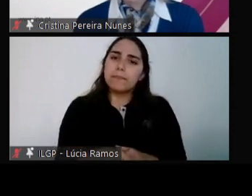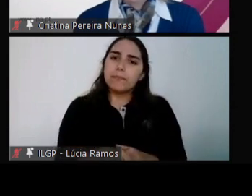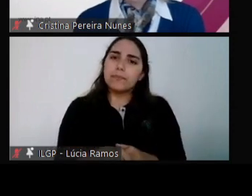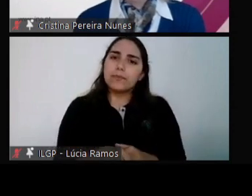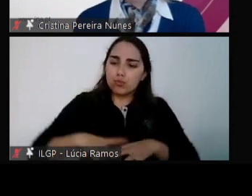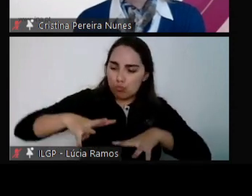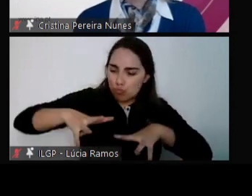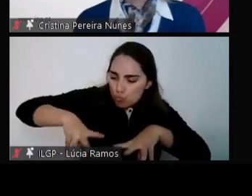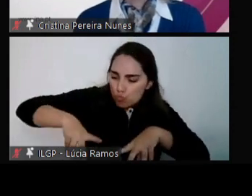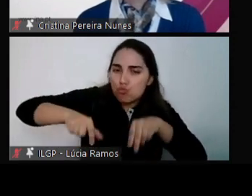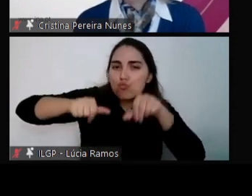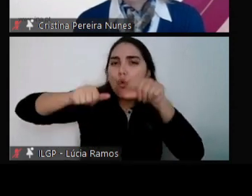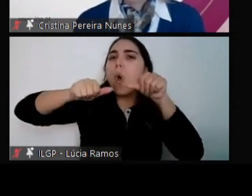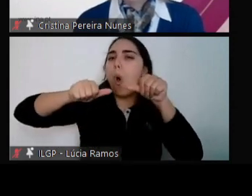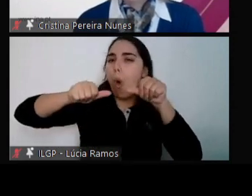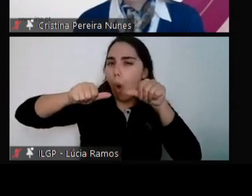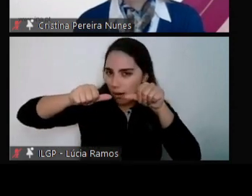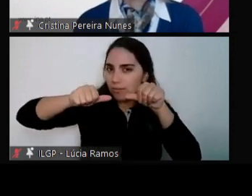progressão e começar a